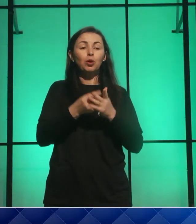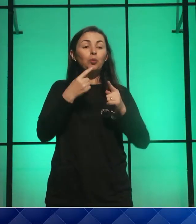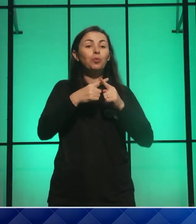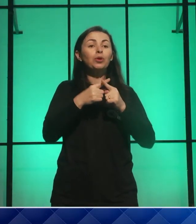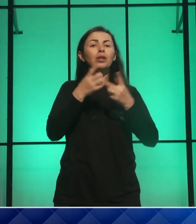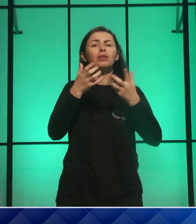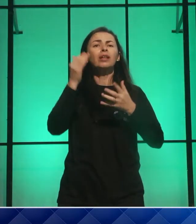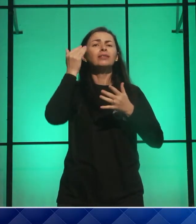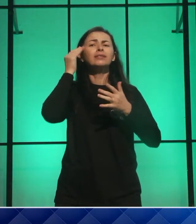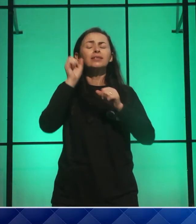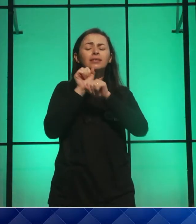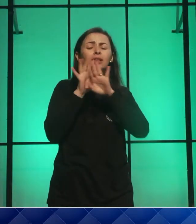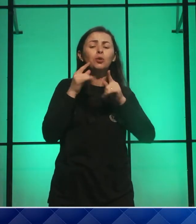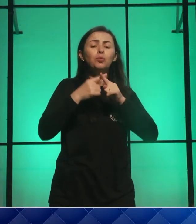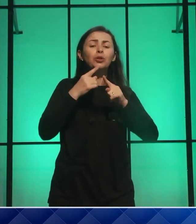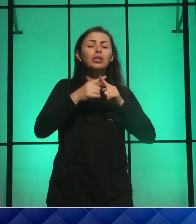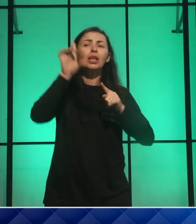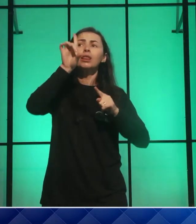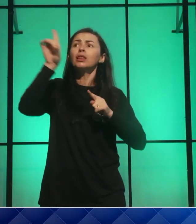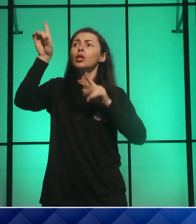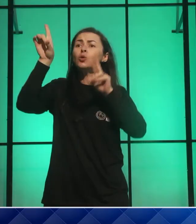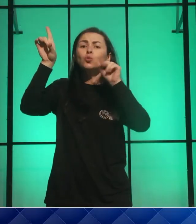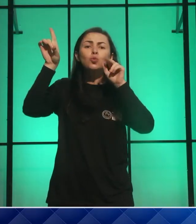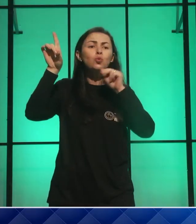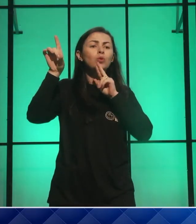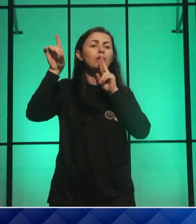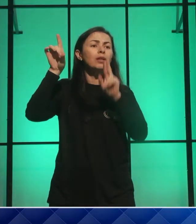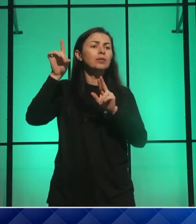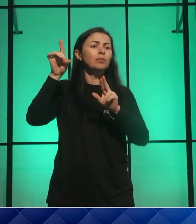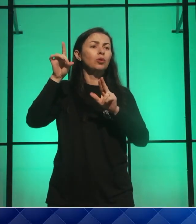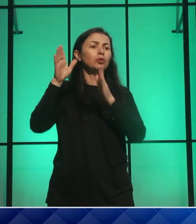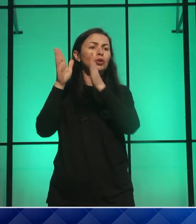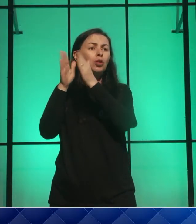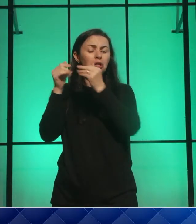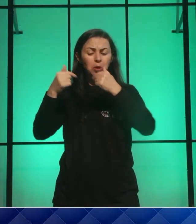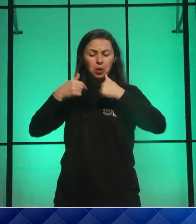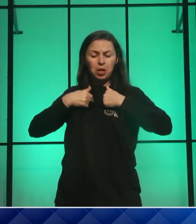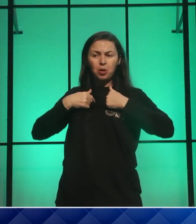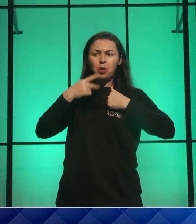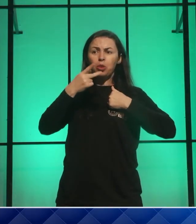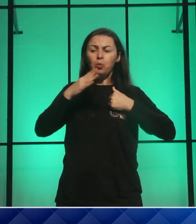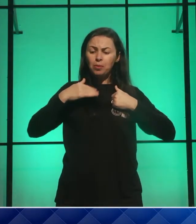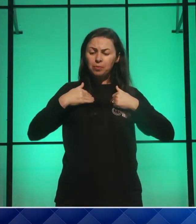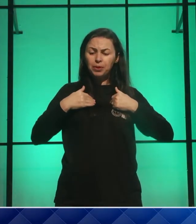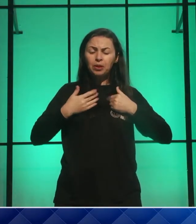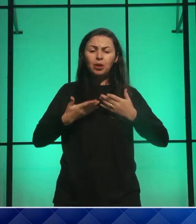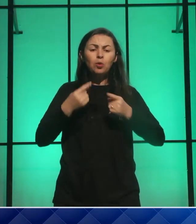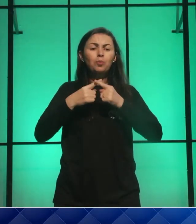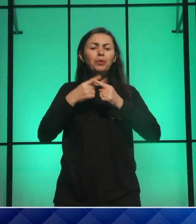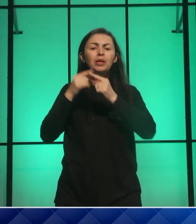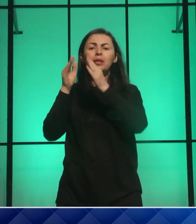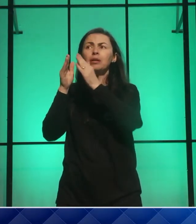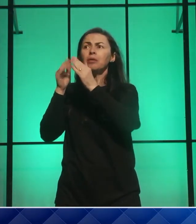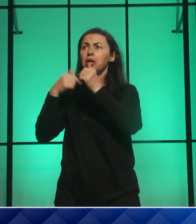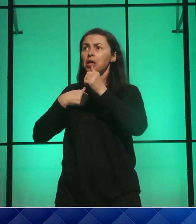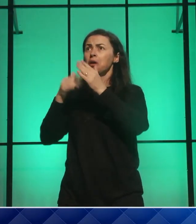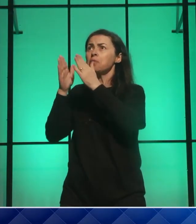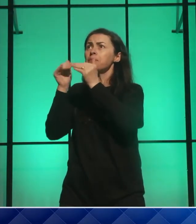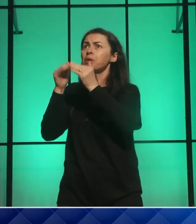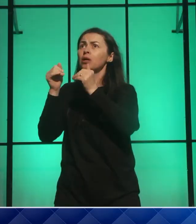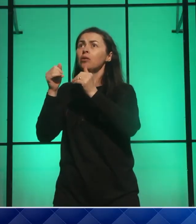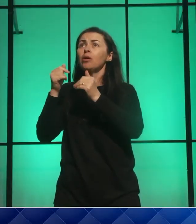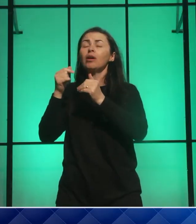Deus nunca vai responder às nossas orações, às suas orações, com algo que seja fora da sua